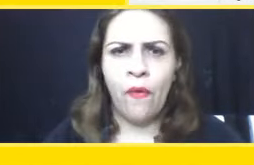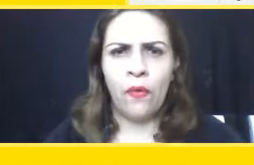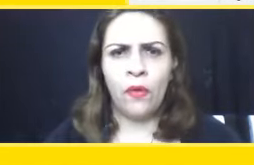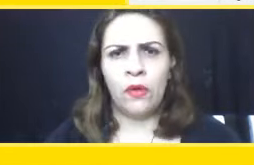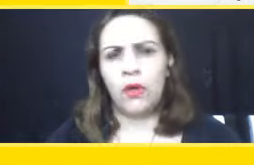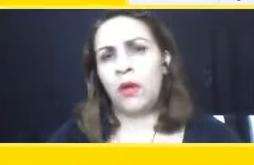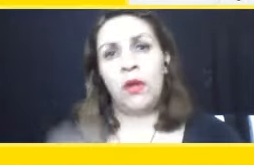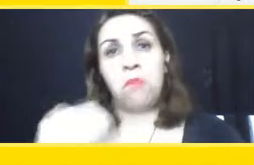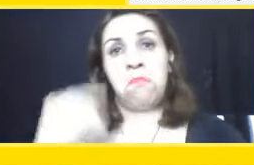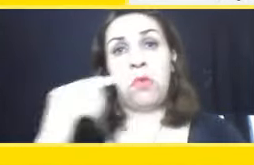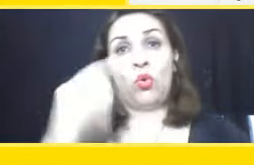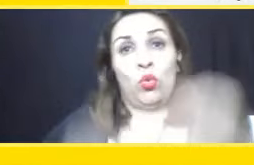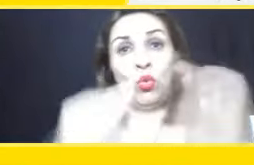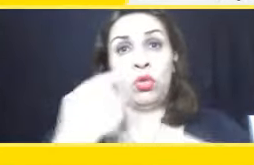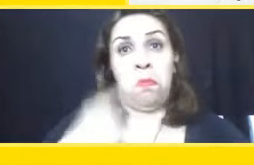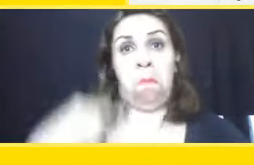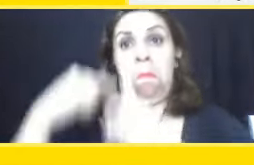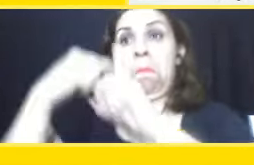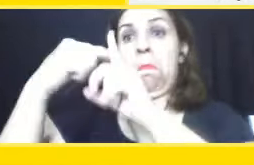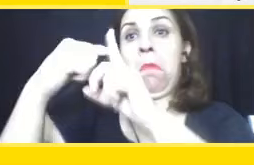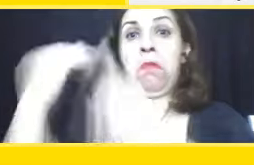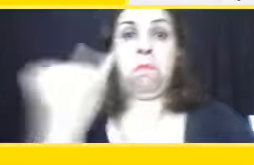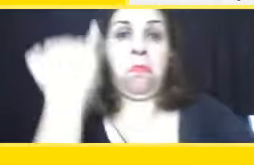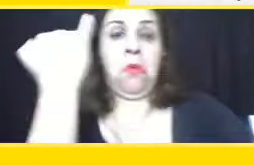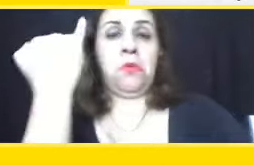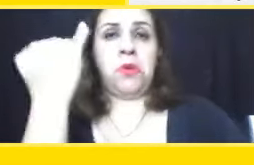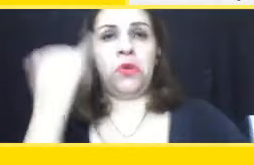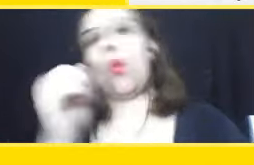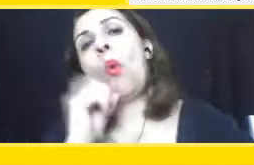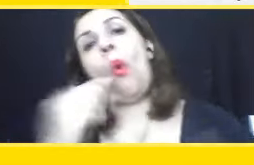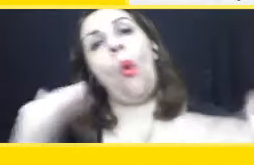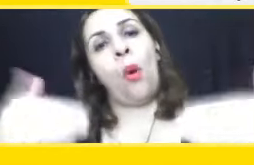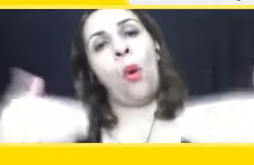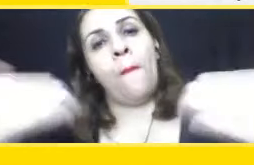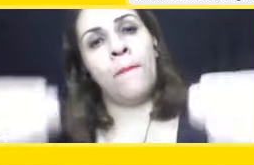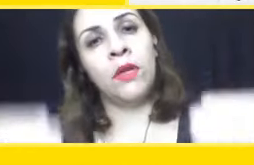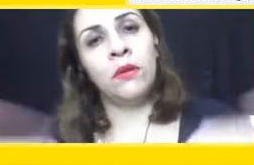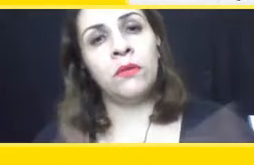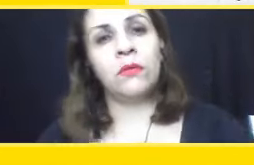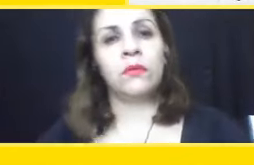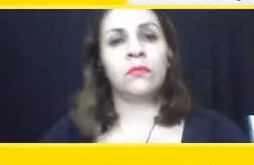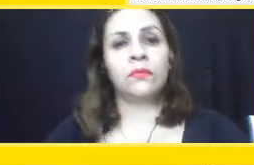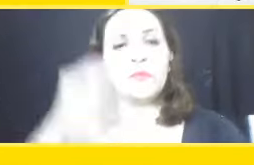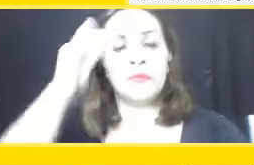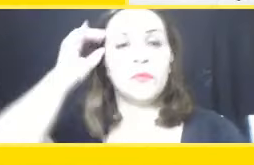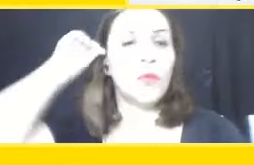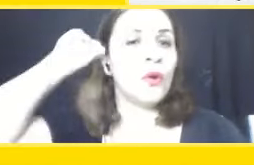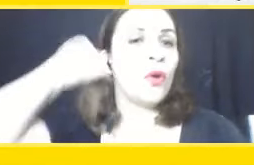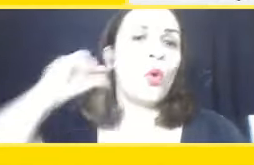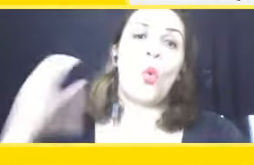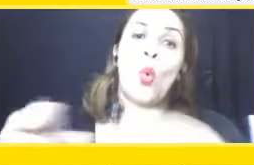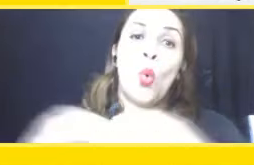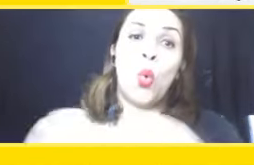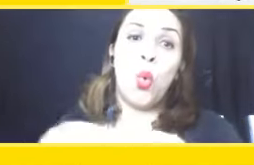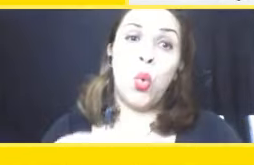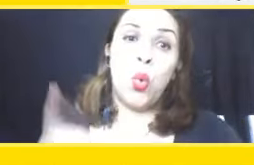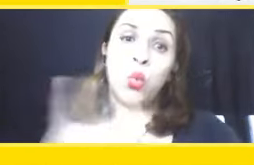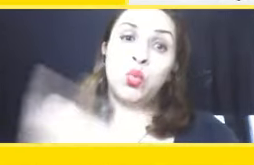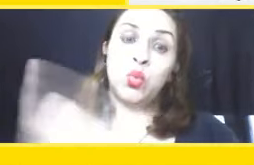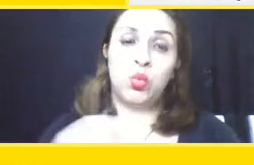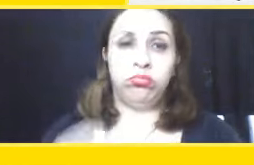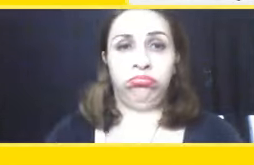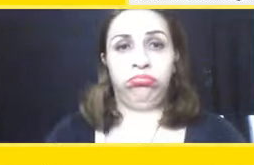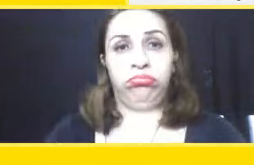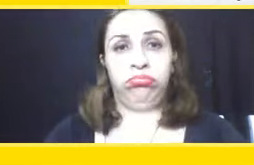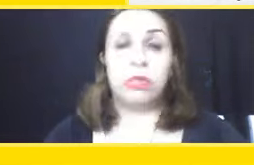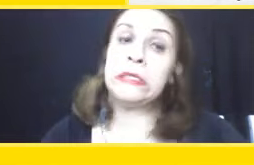é maior do que um ministro supremo, ou do que, perdão, nem ministro, do que a decisão do colegiado do Supremo Tribunal Federal. Então,